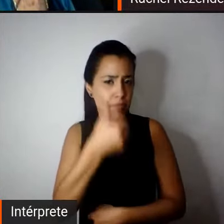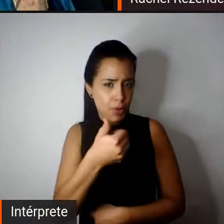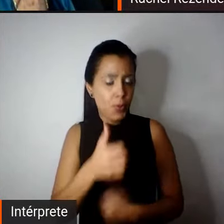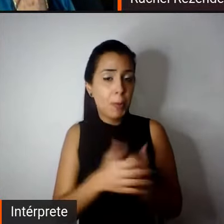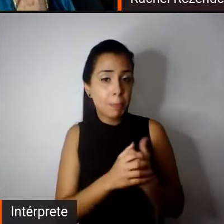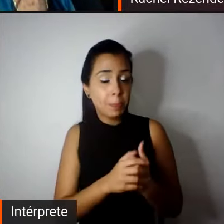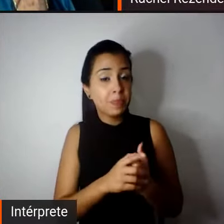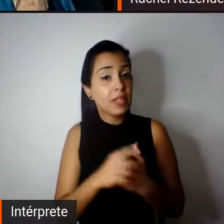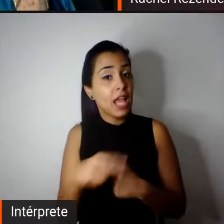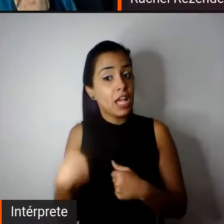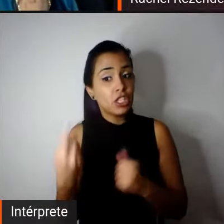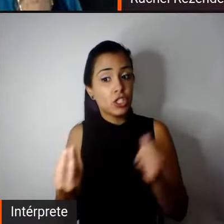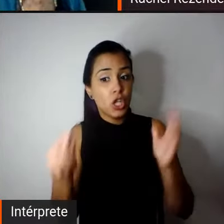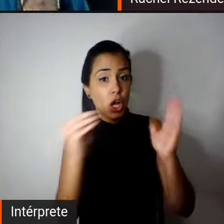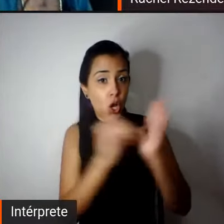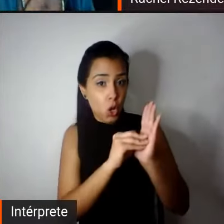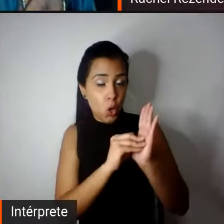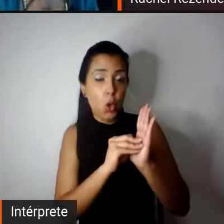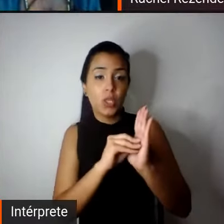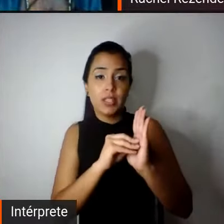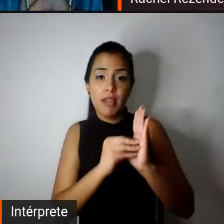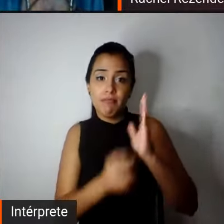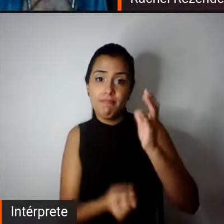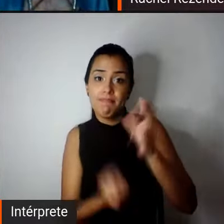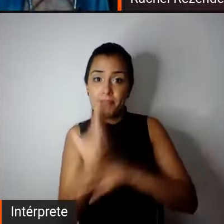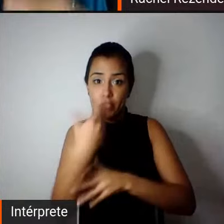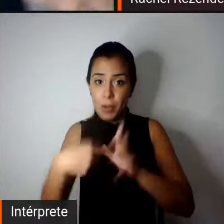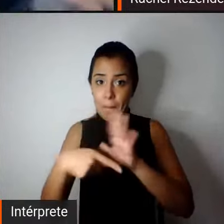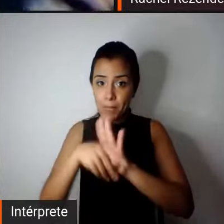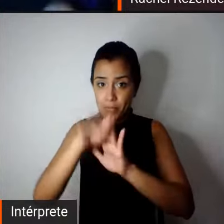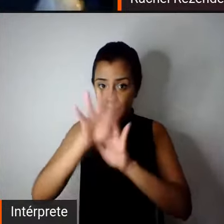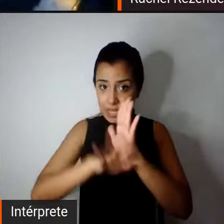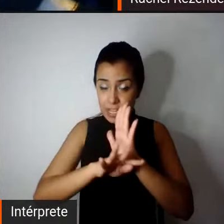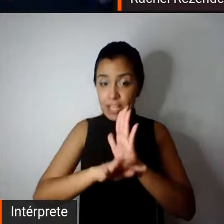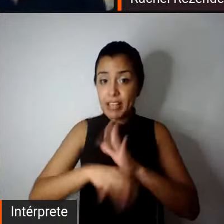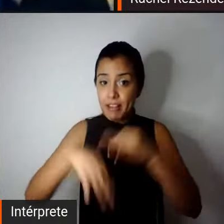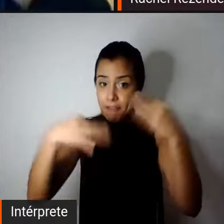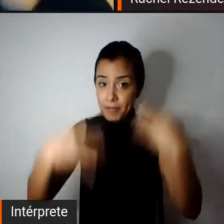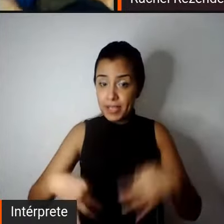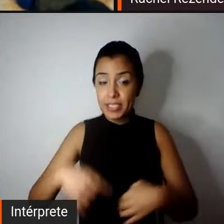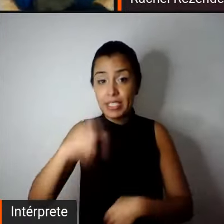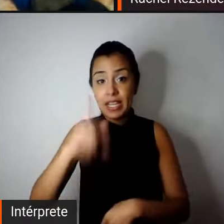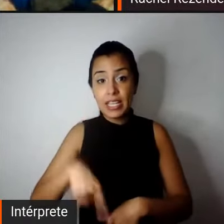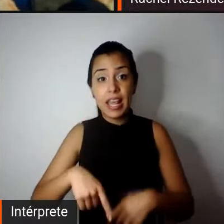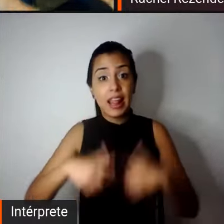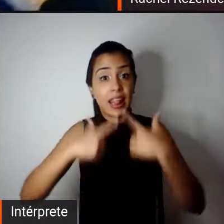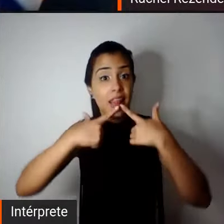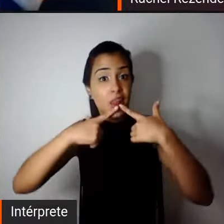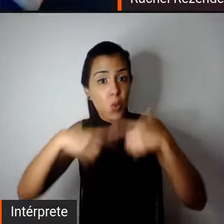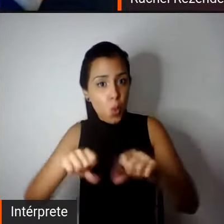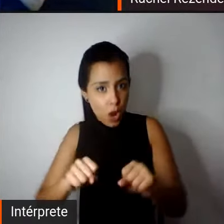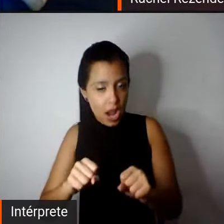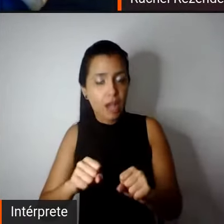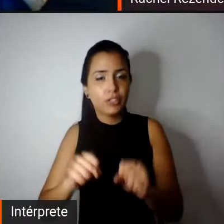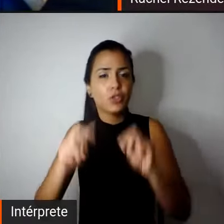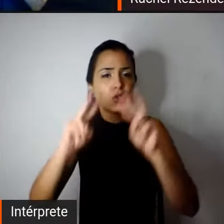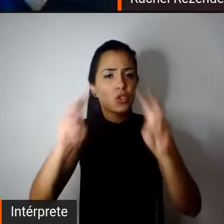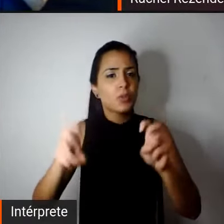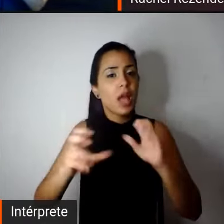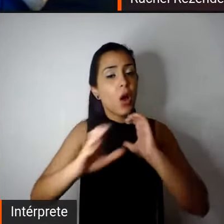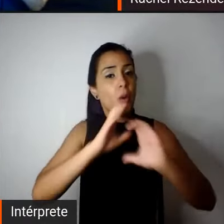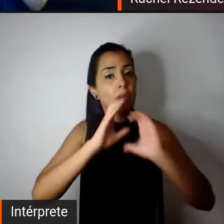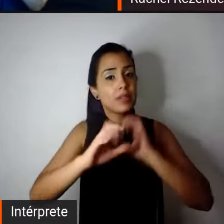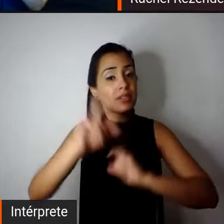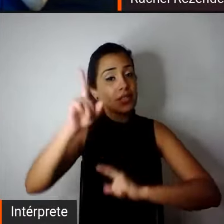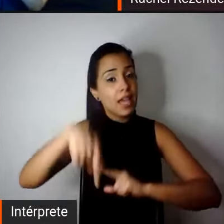nosso texto, a apresentação da exposição, essa afirmação, né, que instabilidade é linguagem, a urgência de comunicação é matéria do